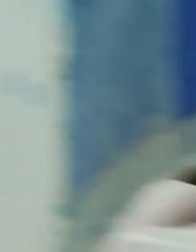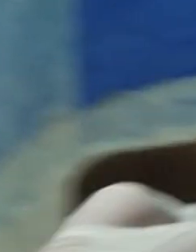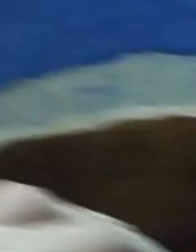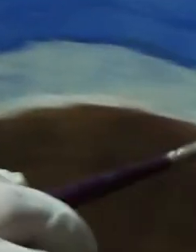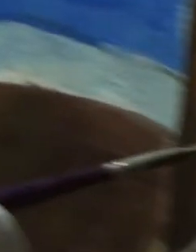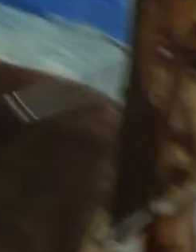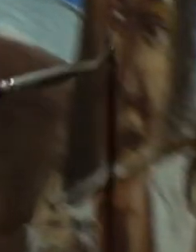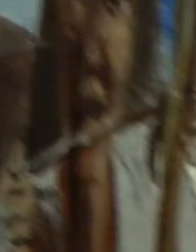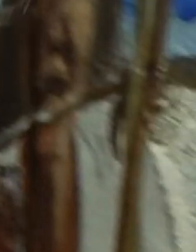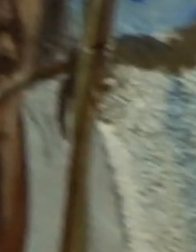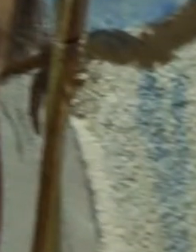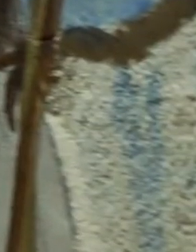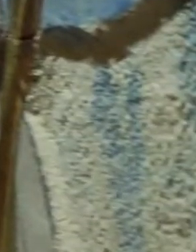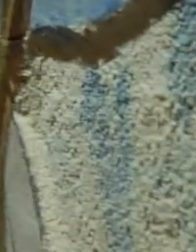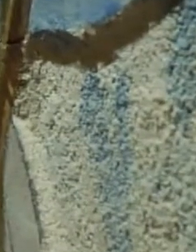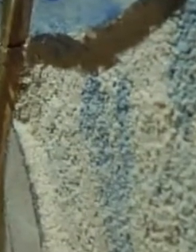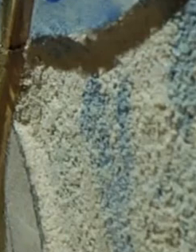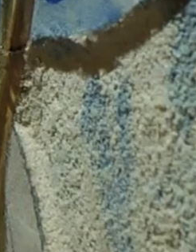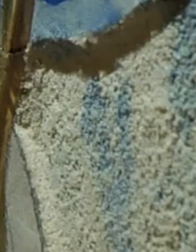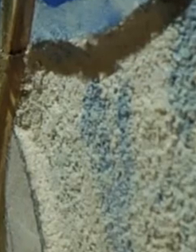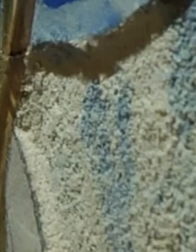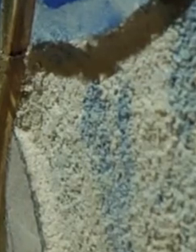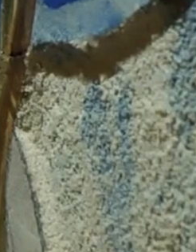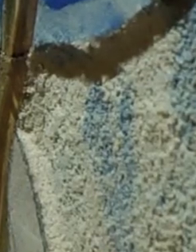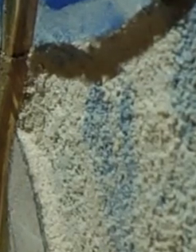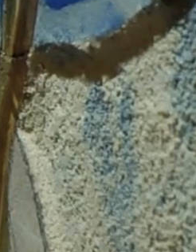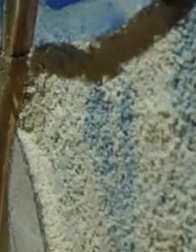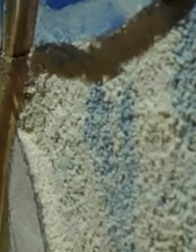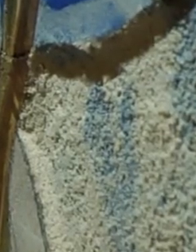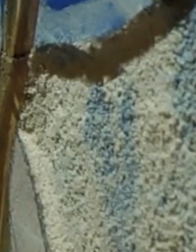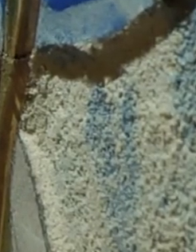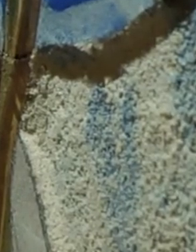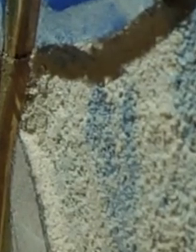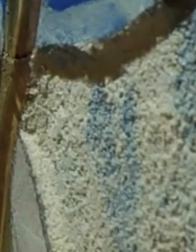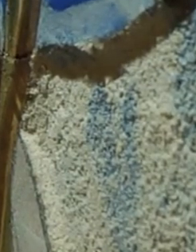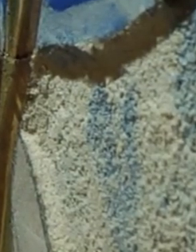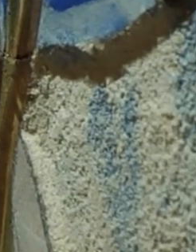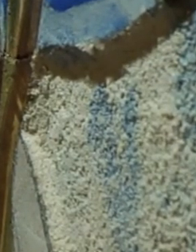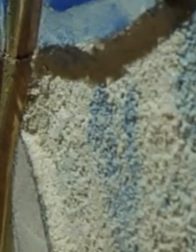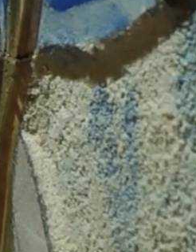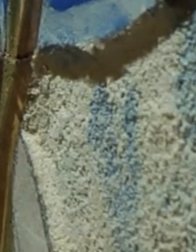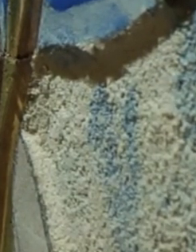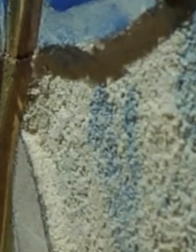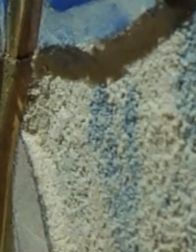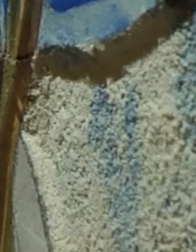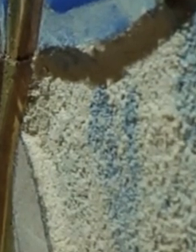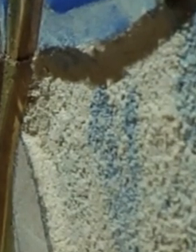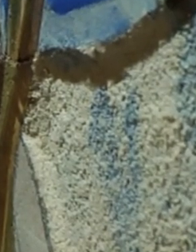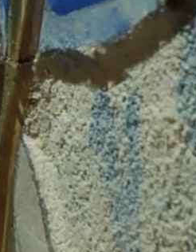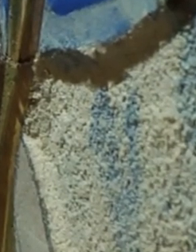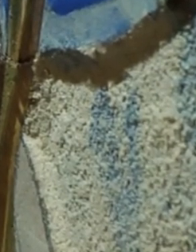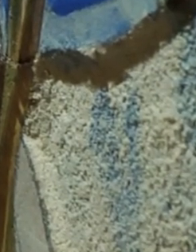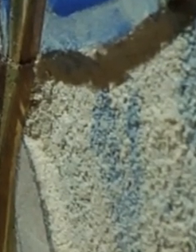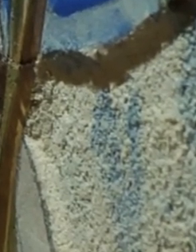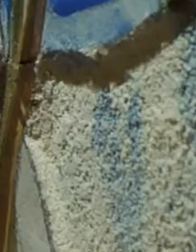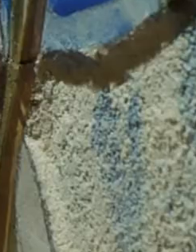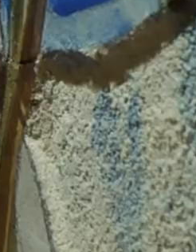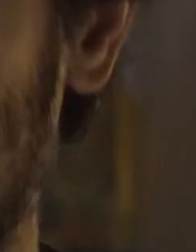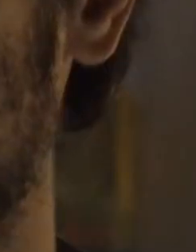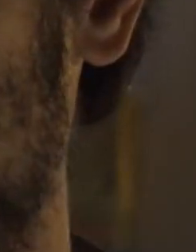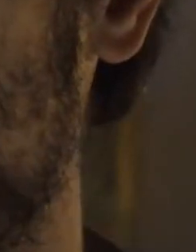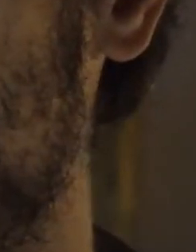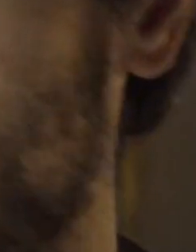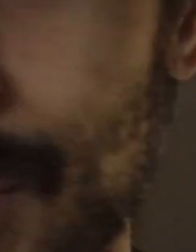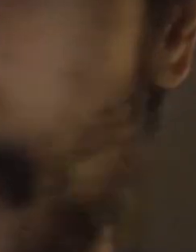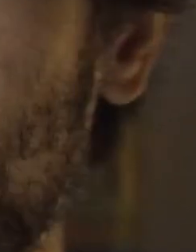trabalhar a parceria com ele. Você está fazendo algo que tem um público olhando e não é algo que eles estão acostumados a ver. Então